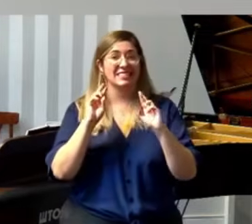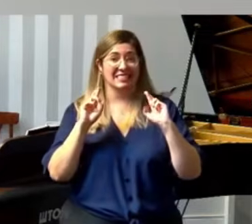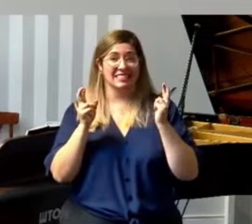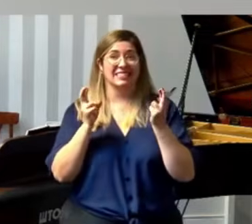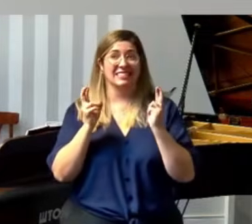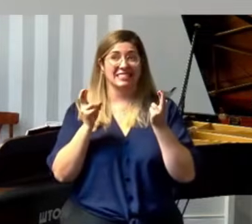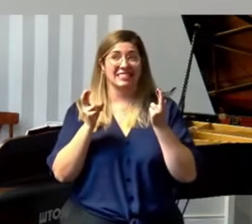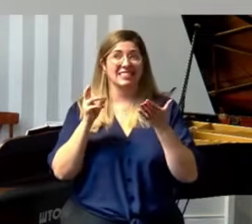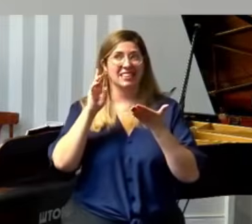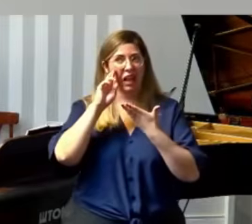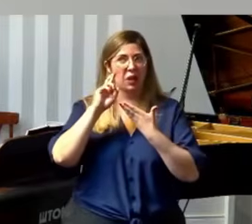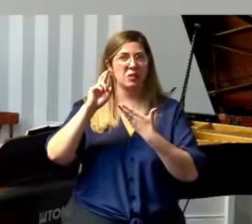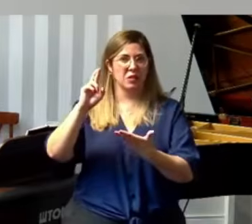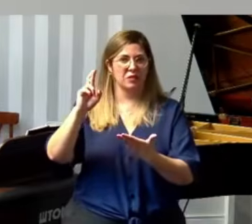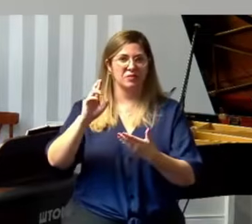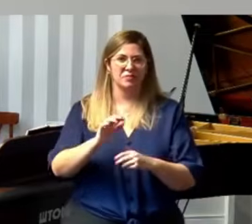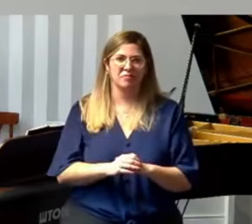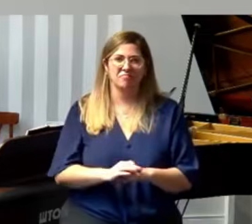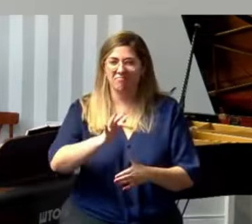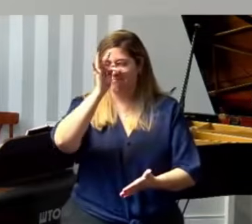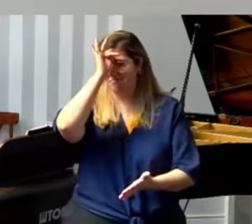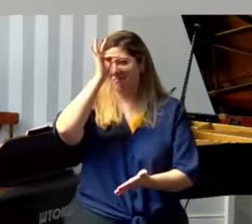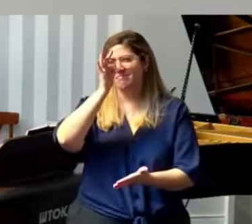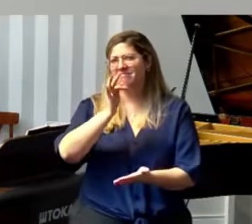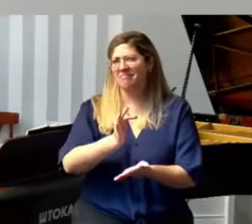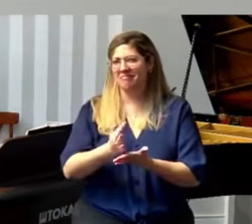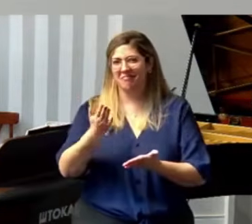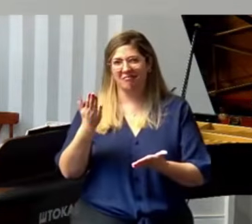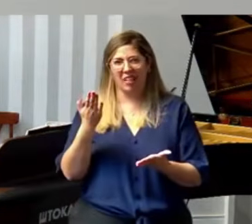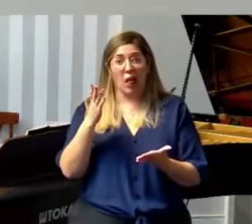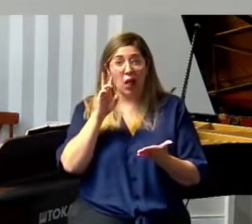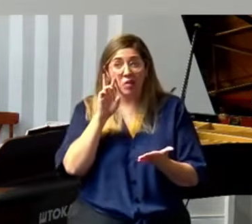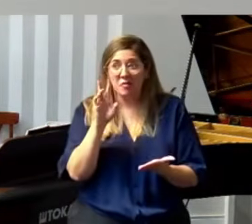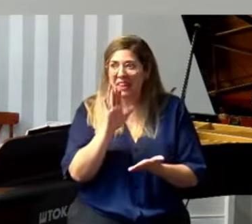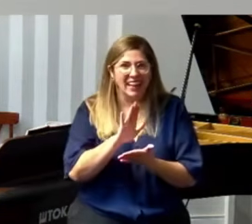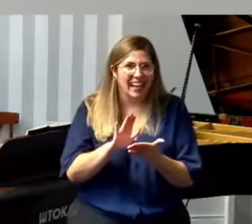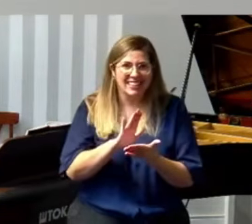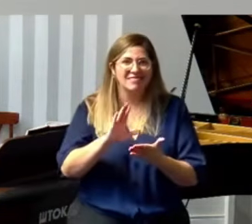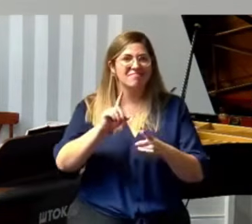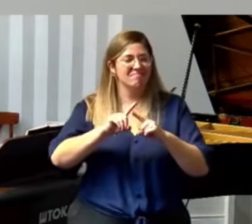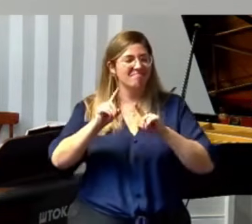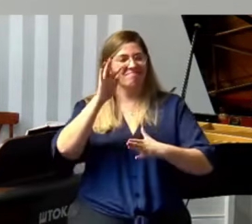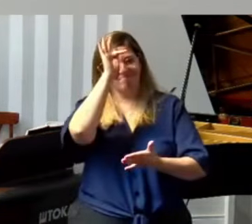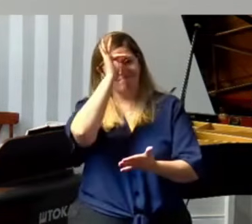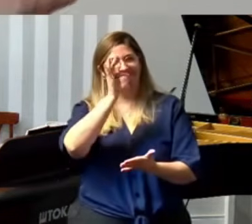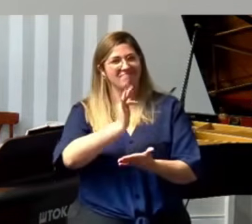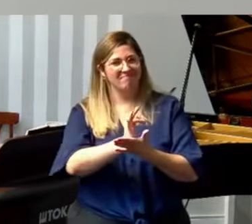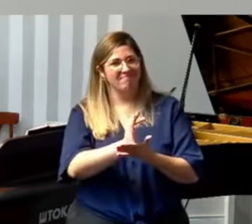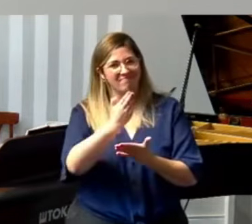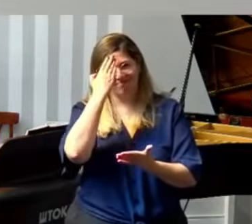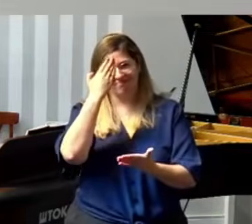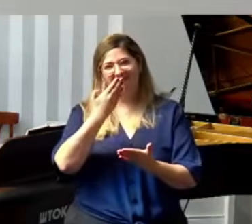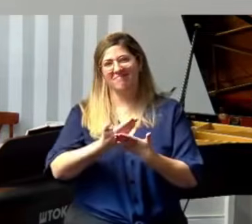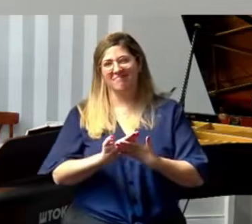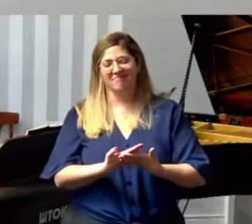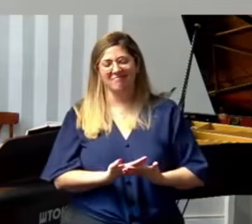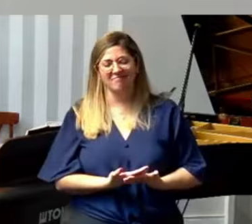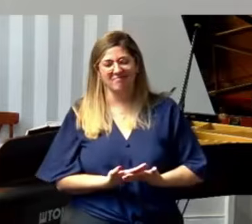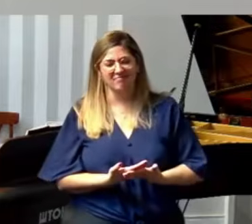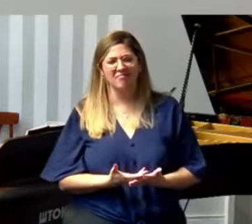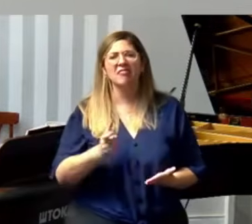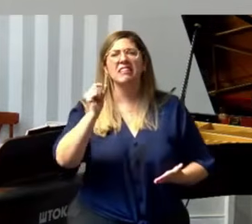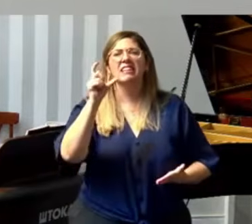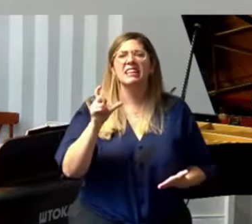que são reais. Afinal, a fé é isso, como Hebreus capítulo 11, versículo 1 nos mostra. Quem está sendo expulso do